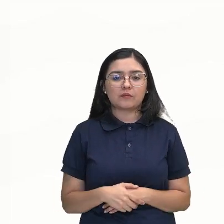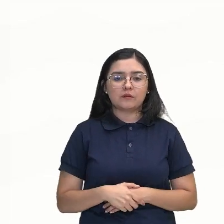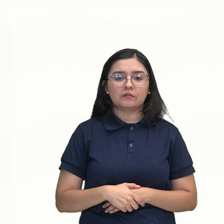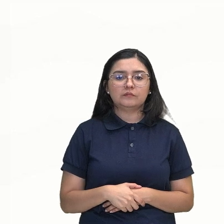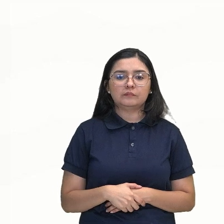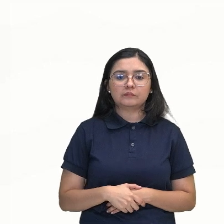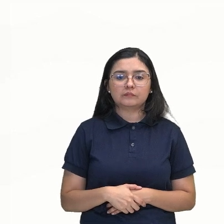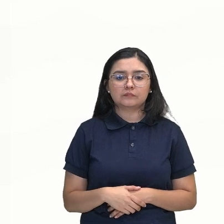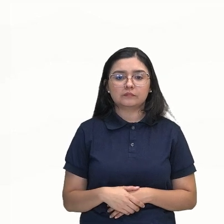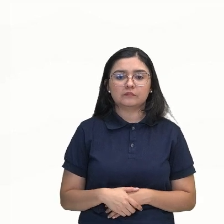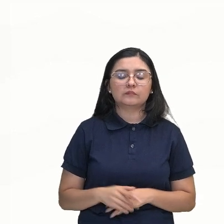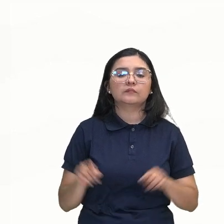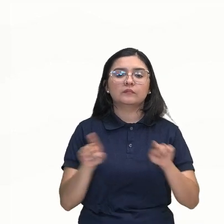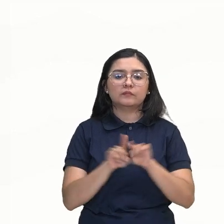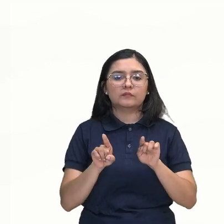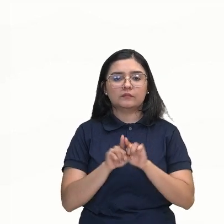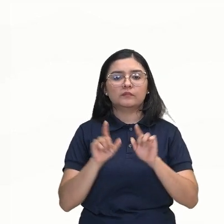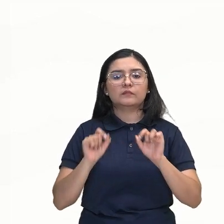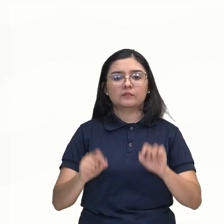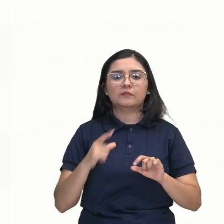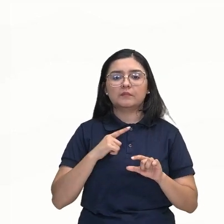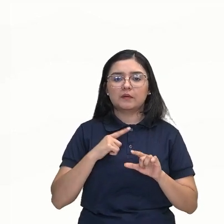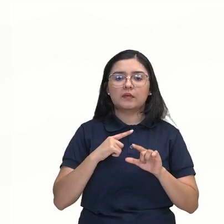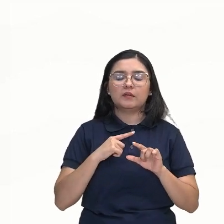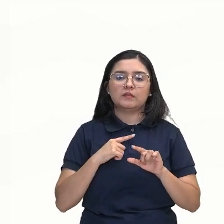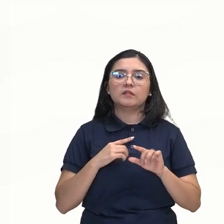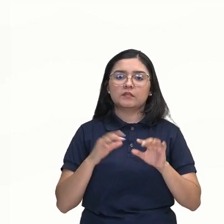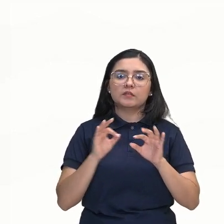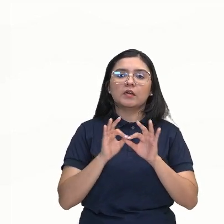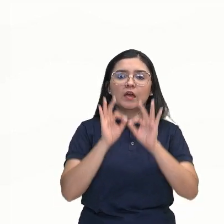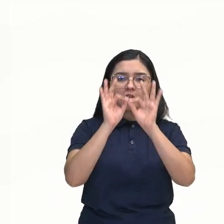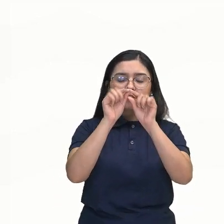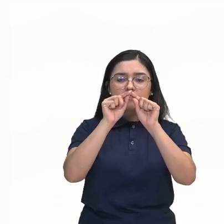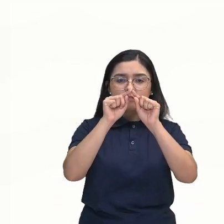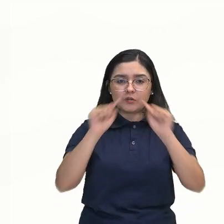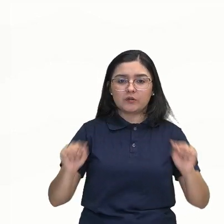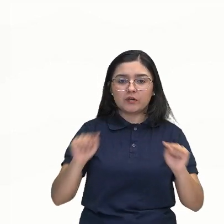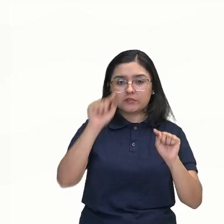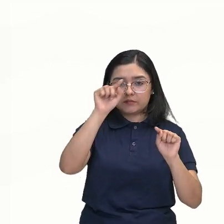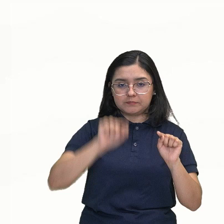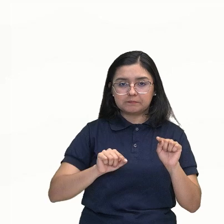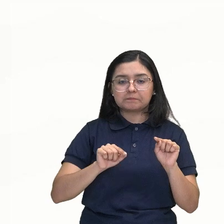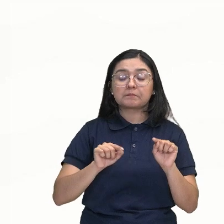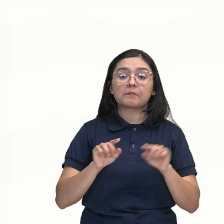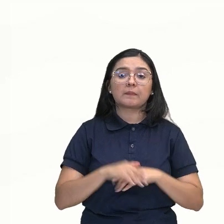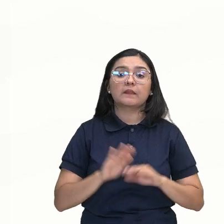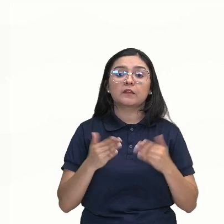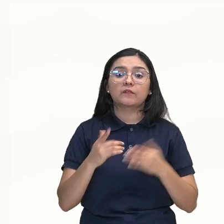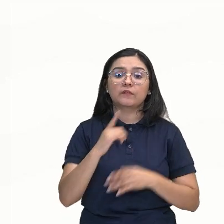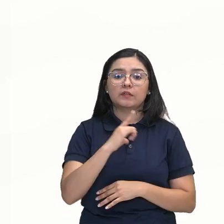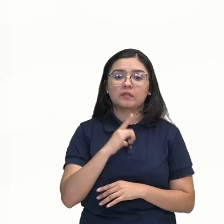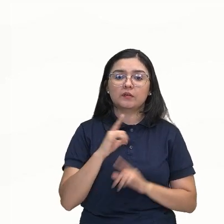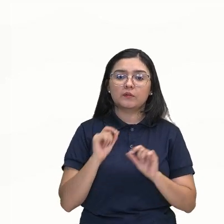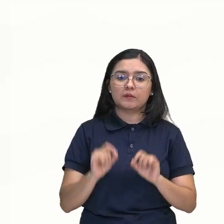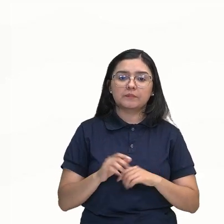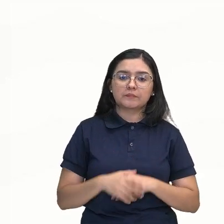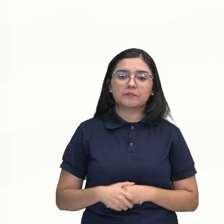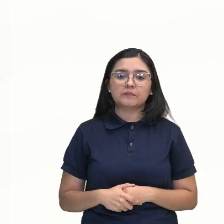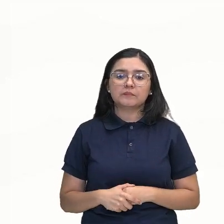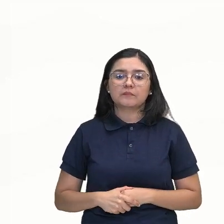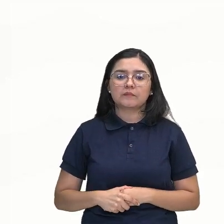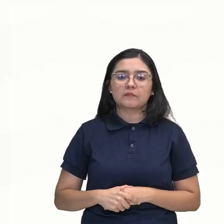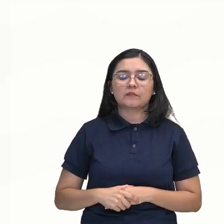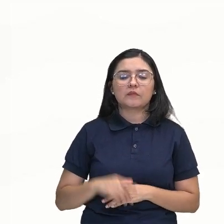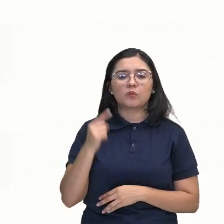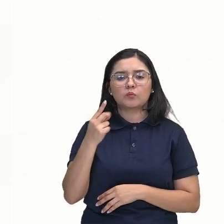nosso hexágono, cortando as suas diagonais, melhor, traçando as diagonais, vamos ter 1,